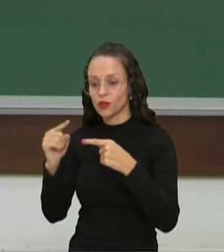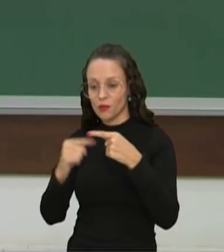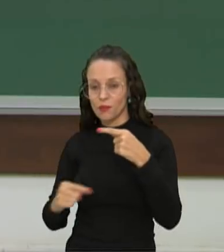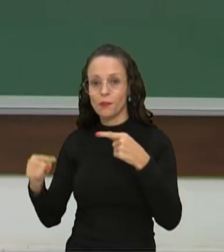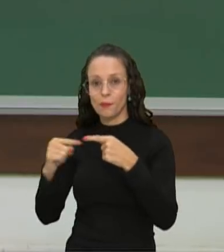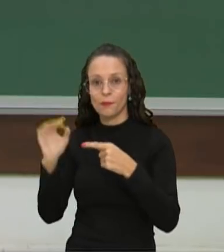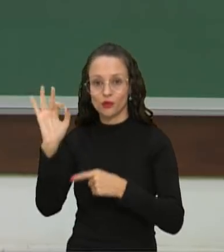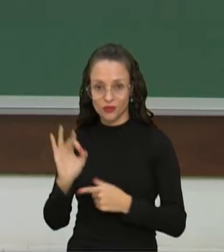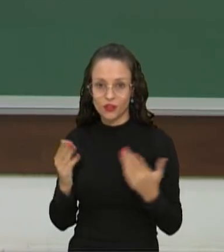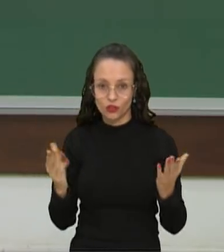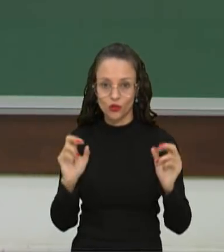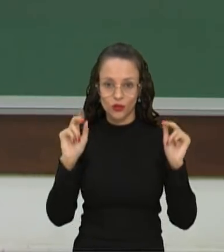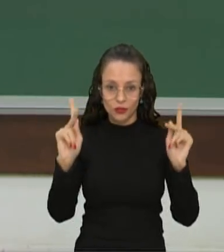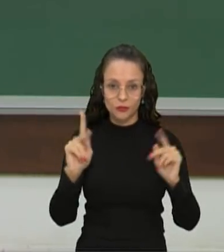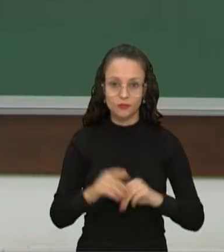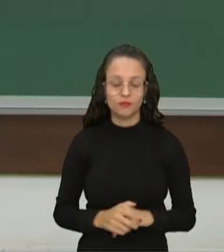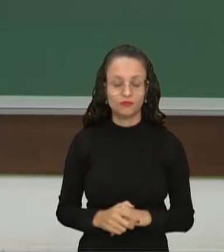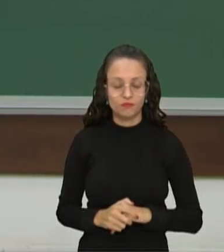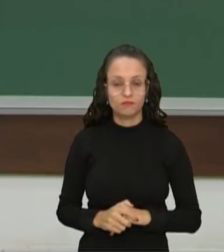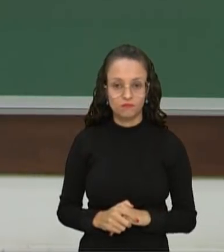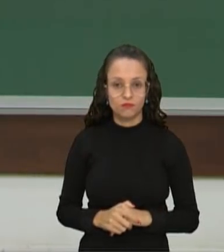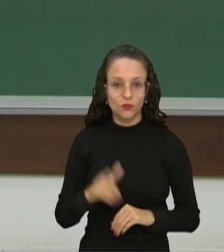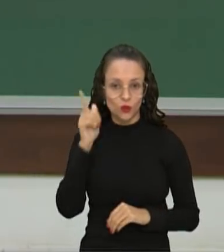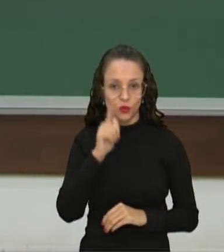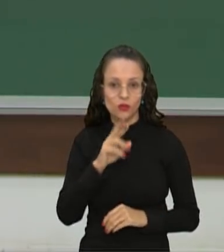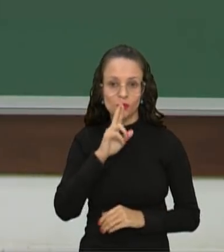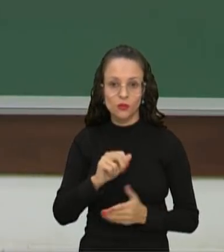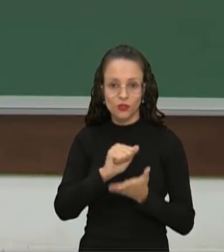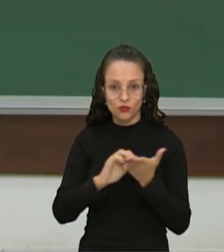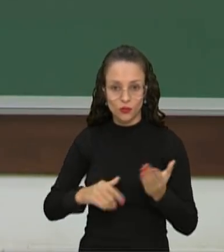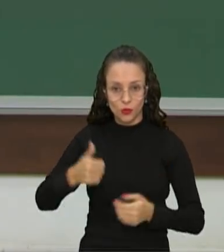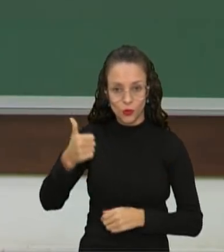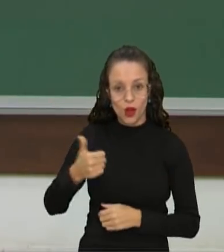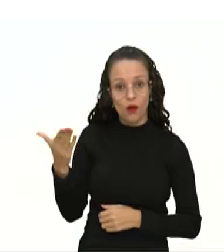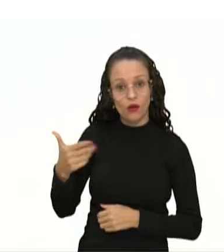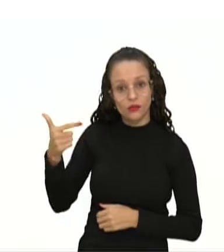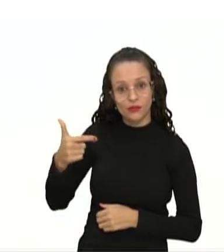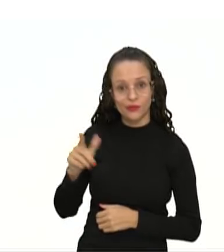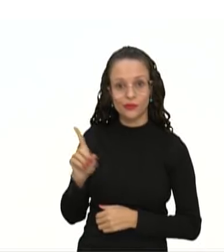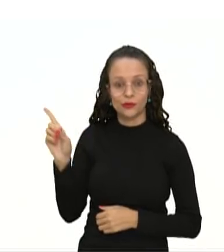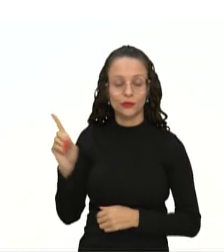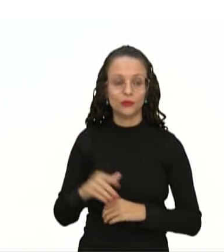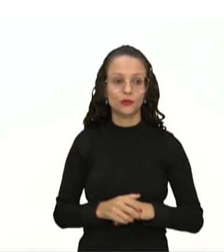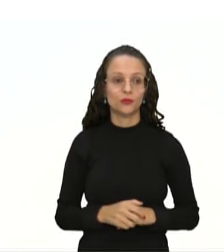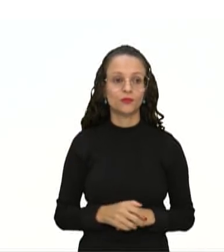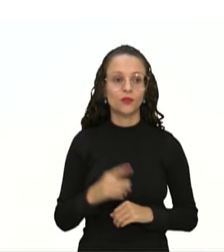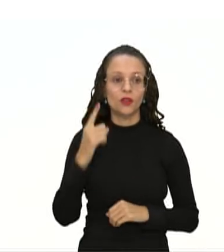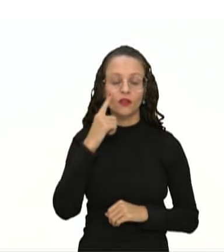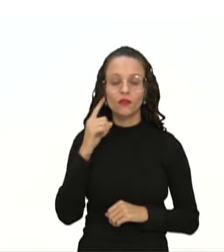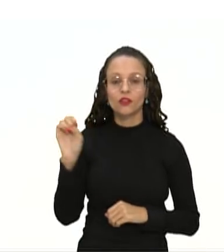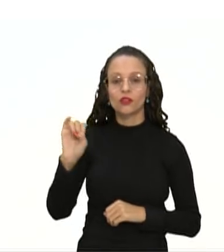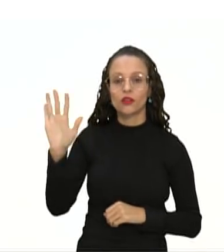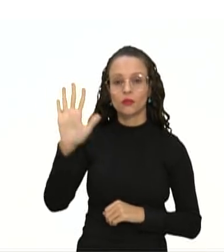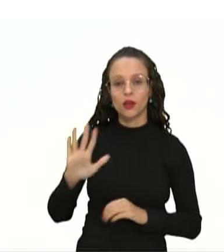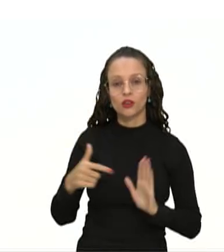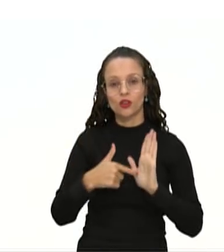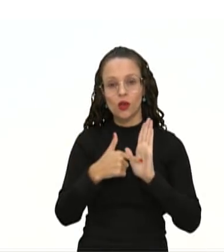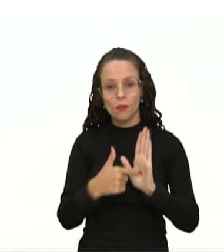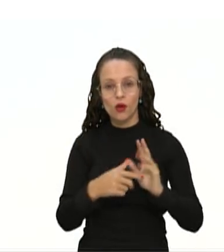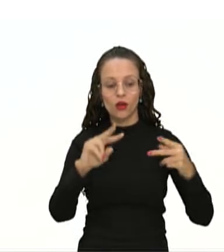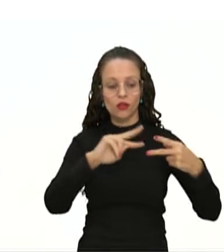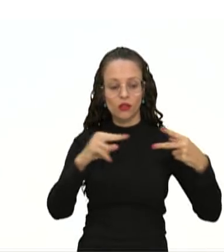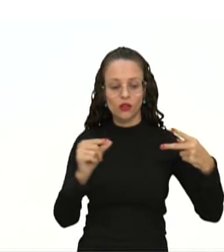porcentagem, ok? Então, a gente conseguiu fazer o primeiro exercício. Vamos para o segundo. O esquema a seguir representa determinados genes